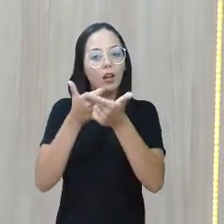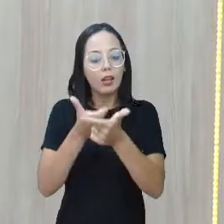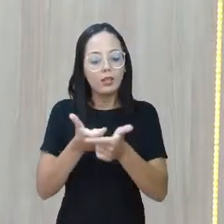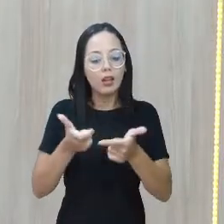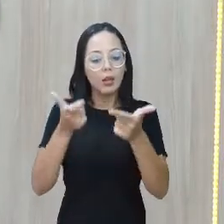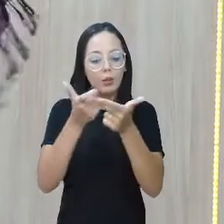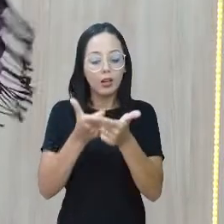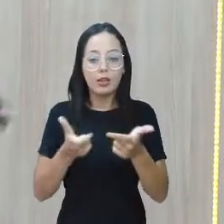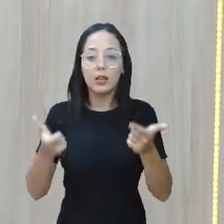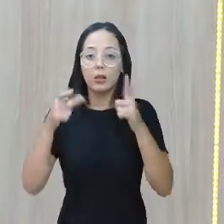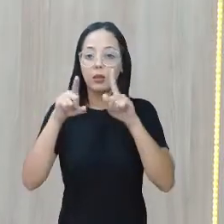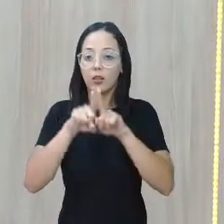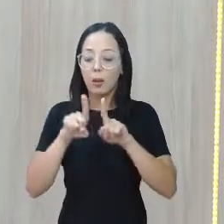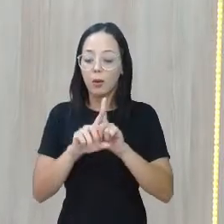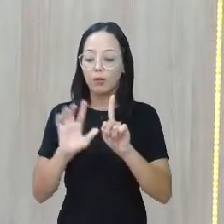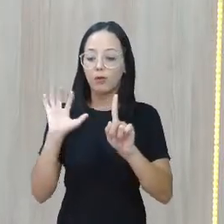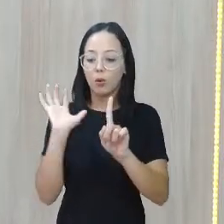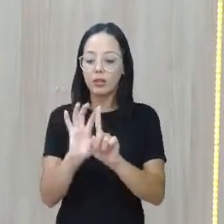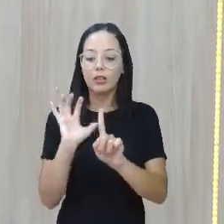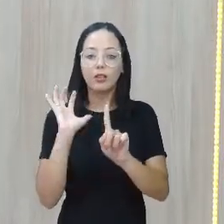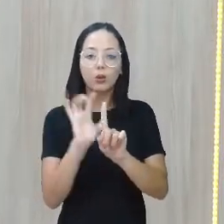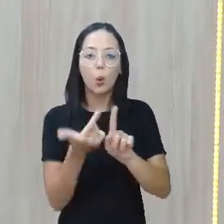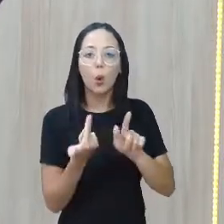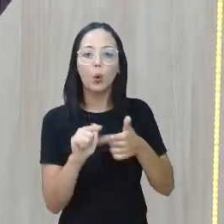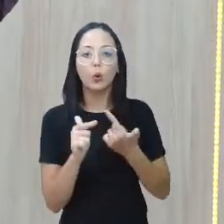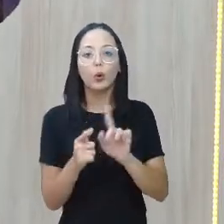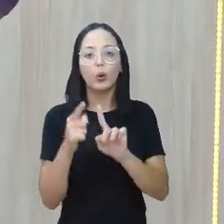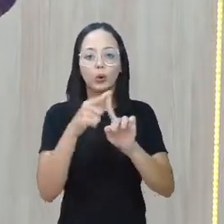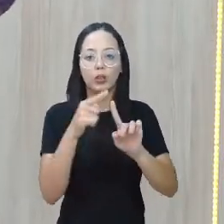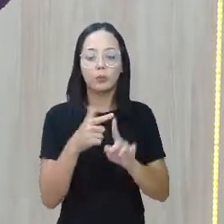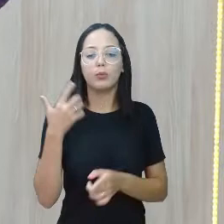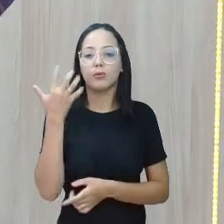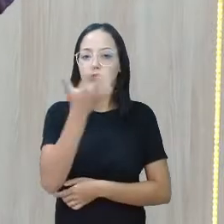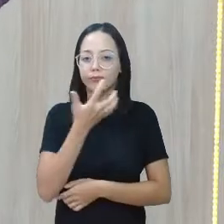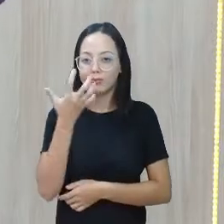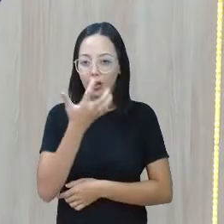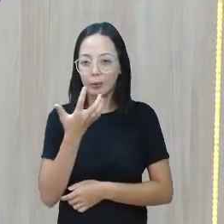crescendo e influenciando outros gêneros musicais.